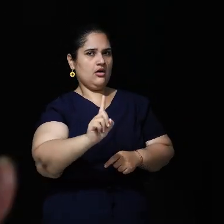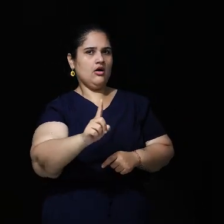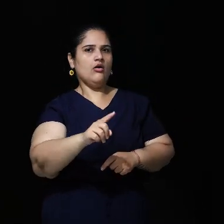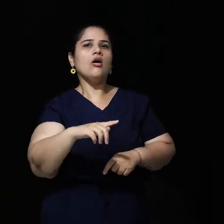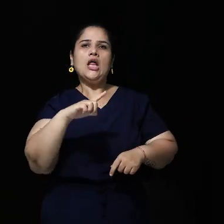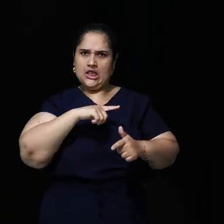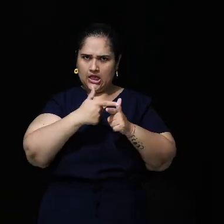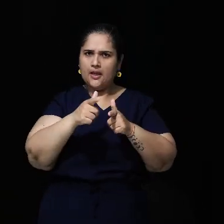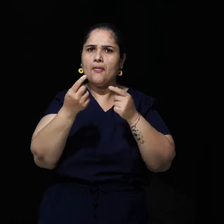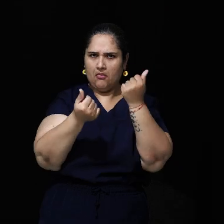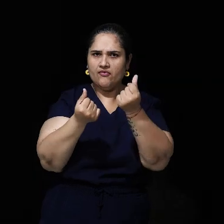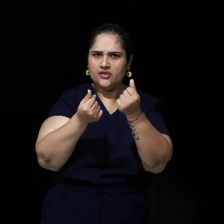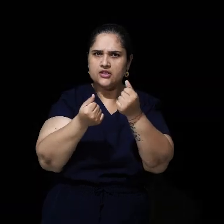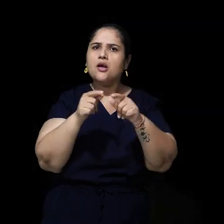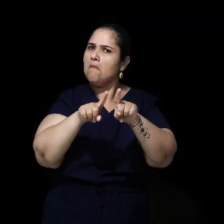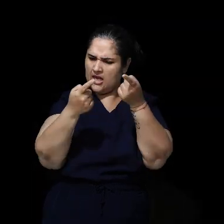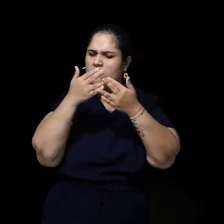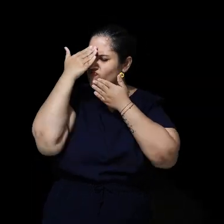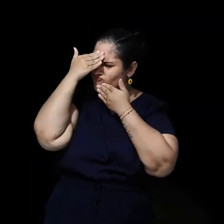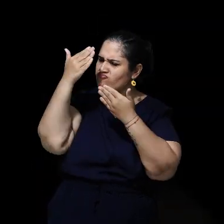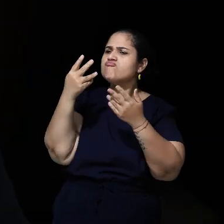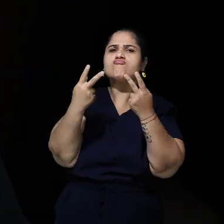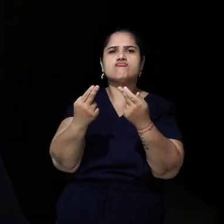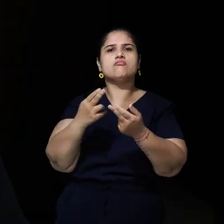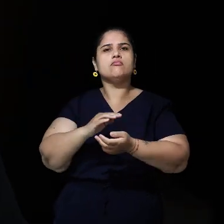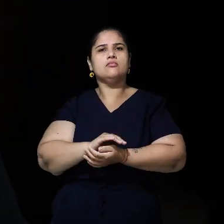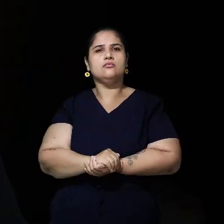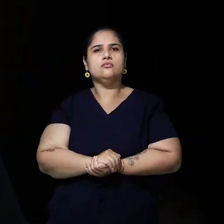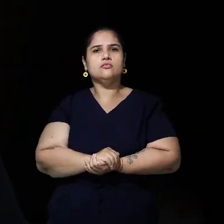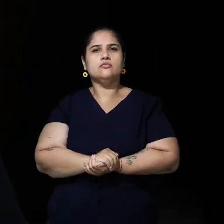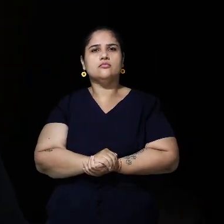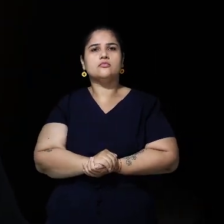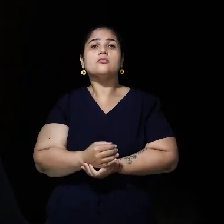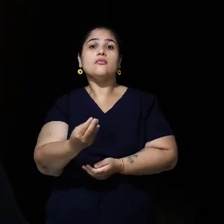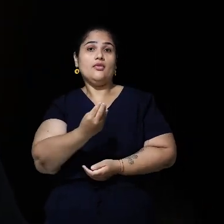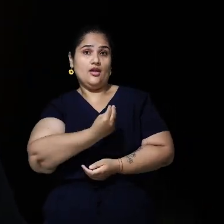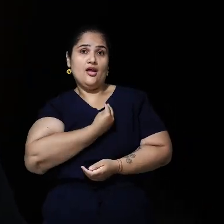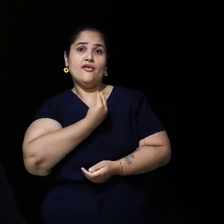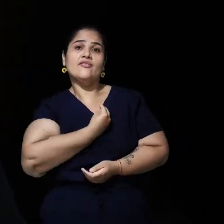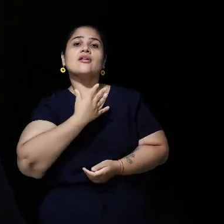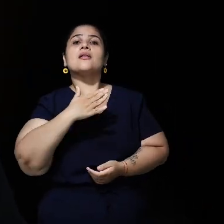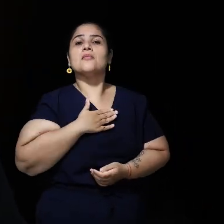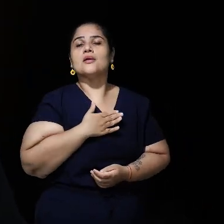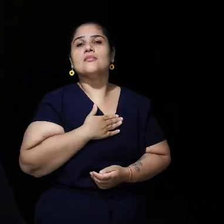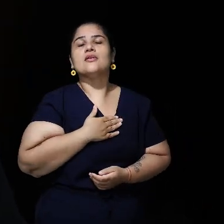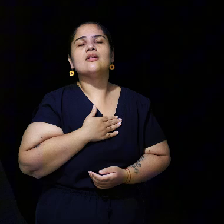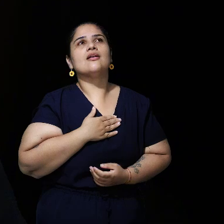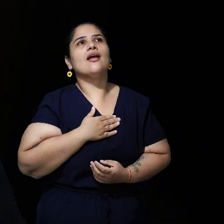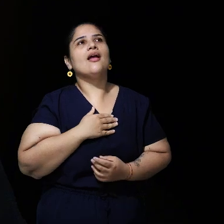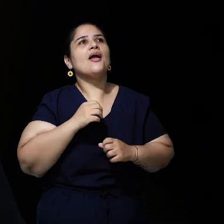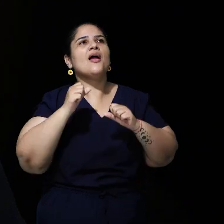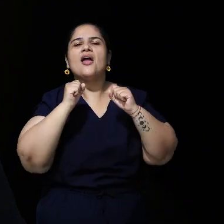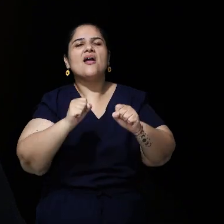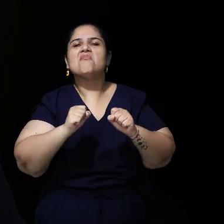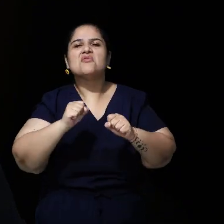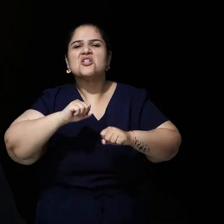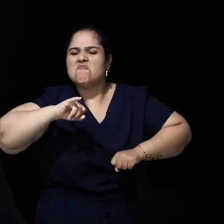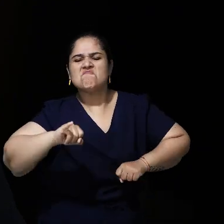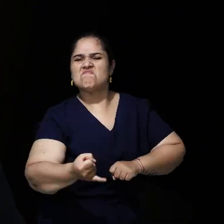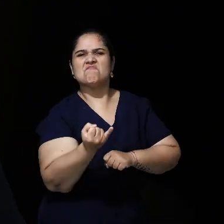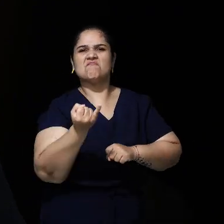financeiro, mas eu vou agradecer do mesmo jeito. A vida para mim, ela é poder aproveitar cada